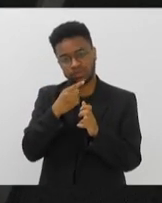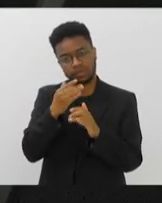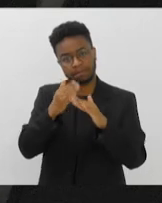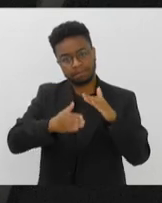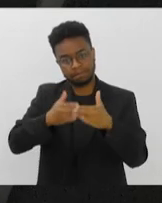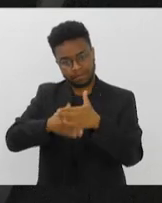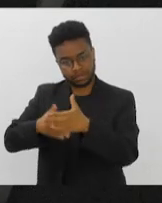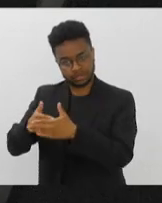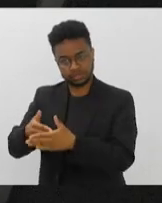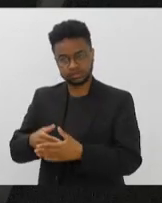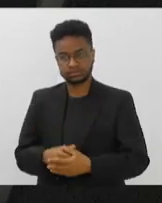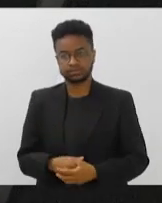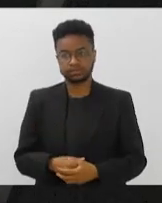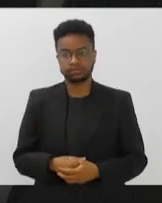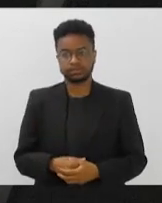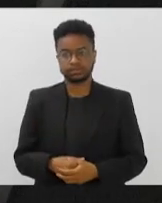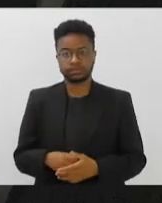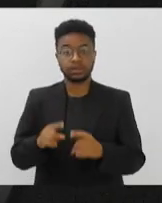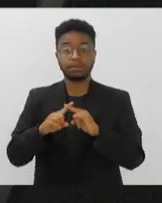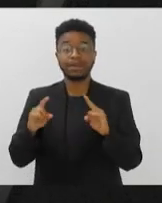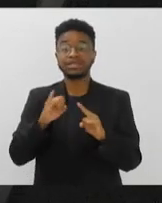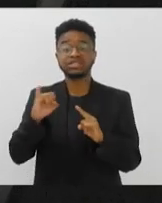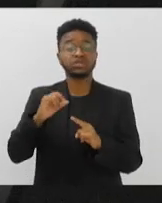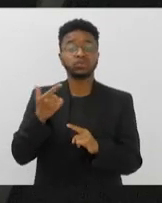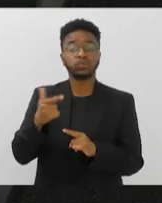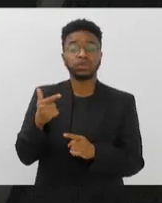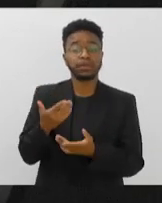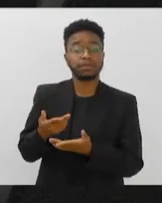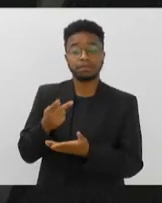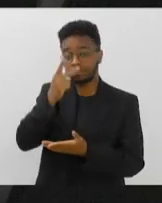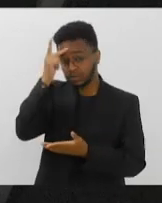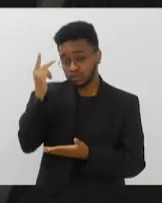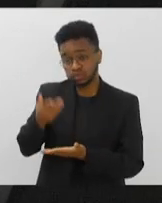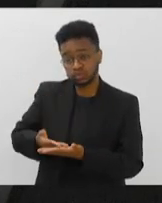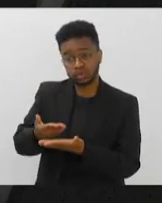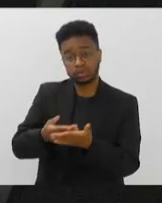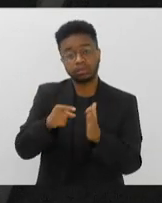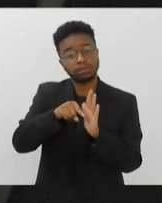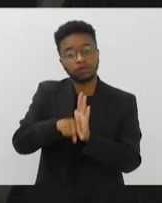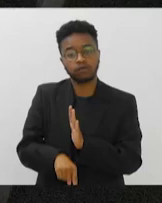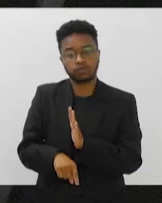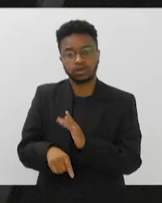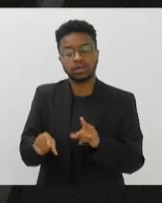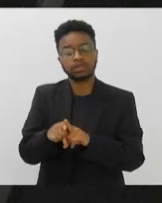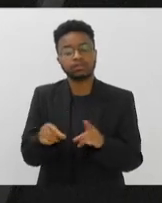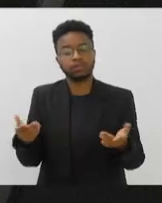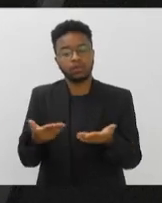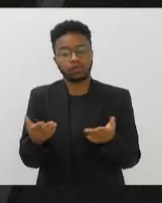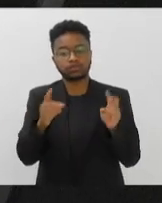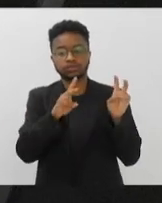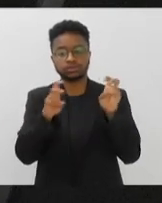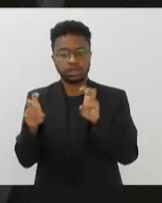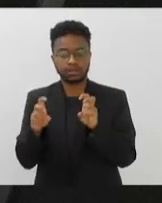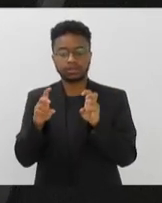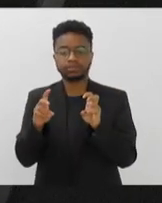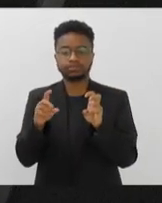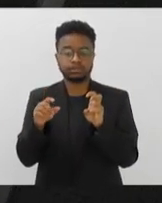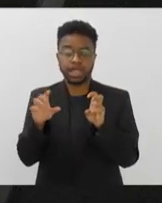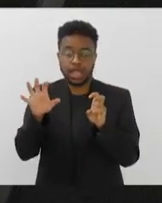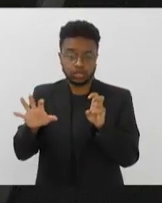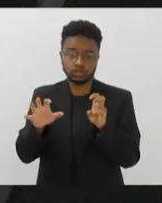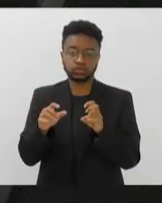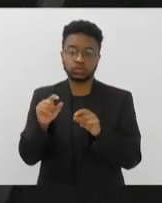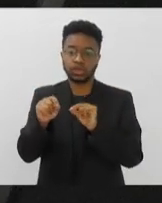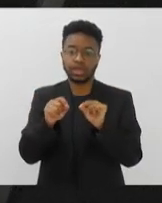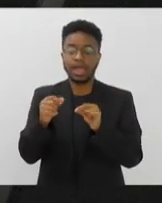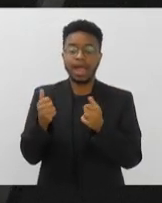Mas e se não houvesse Alguém estudando profundamente isso e o nosso tema de hoje vai falar exatamente disso Desse